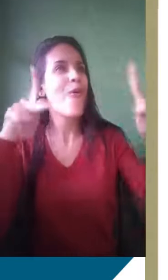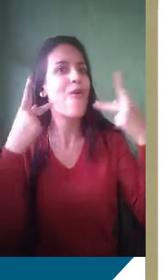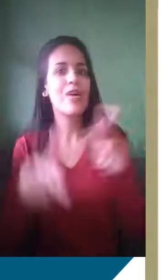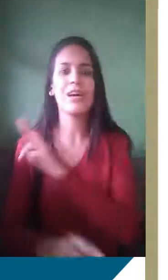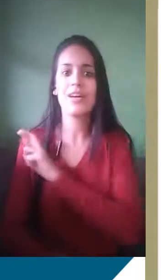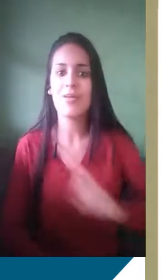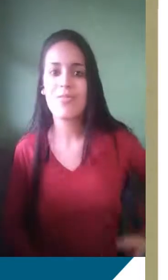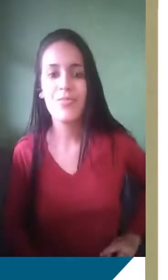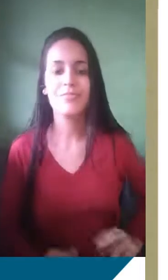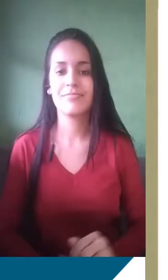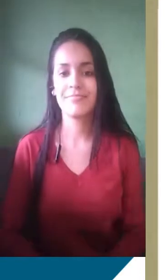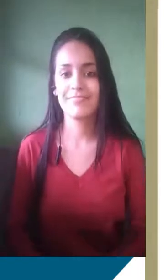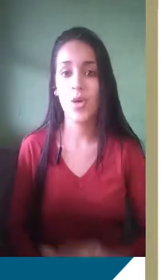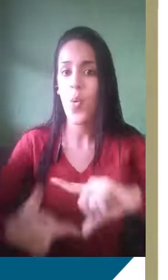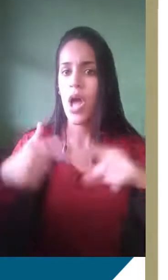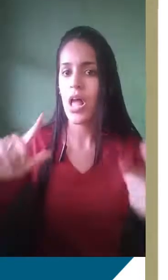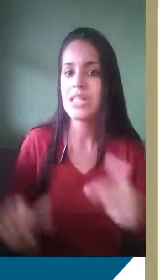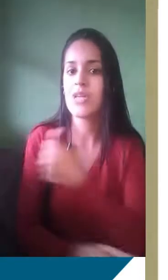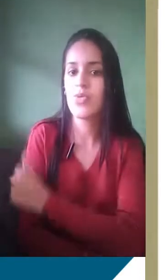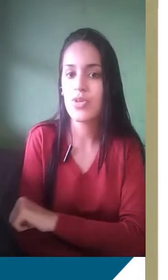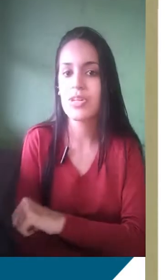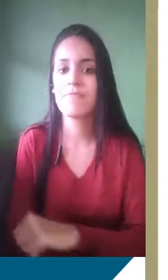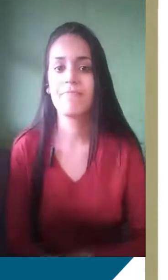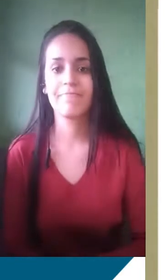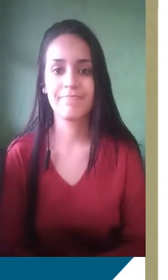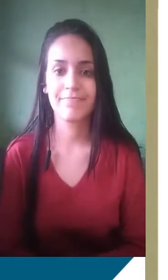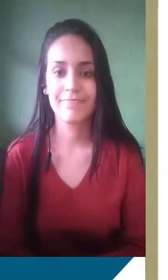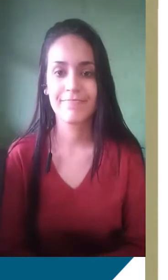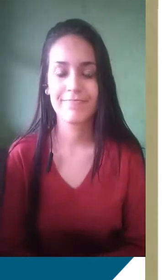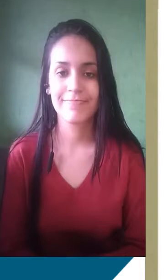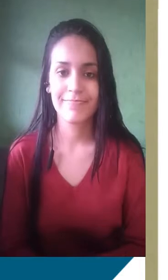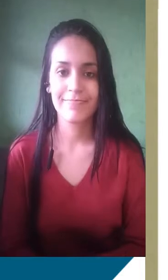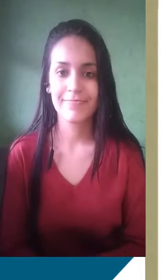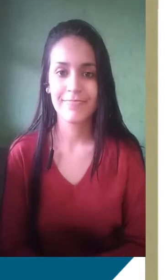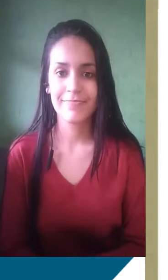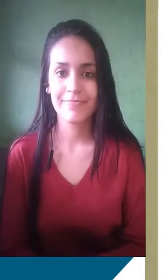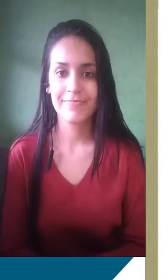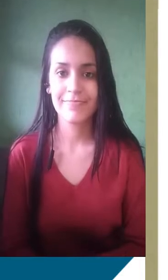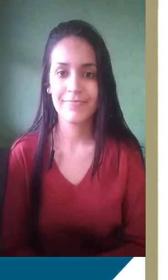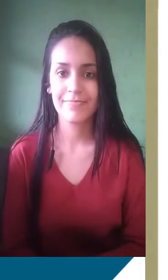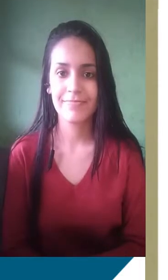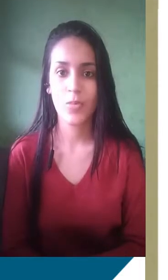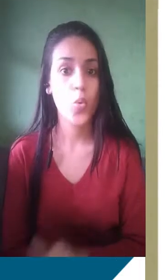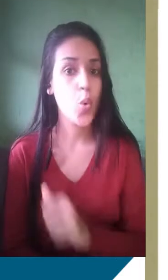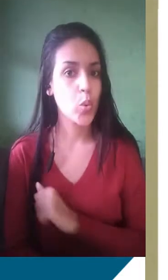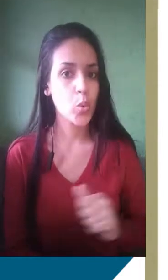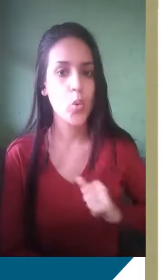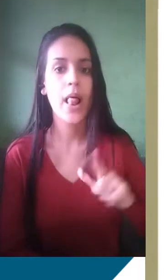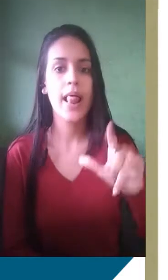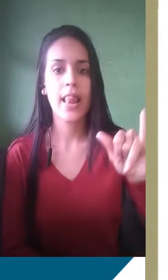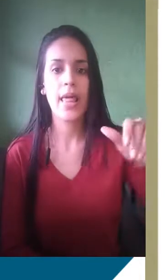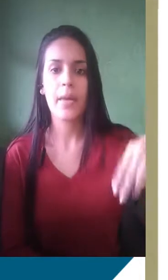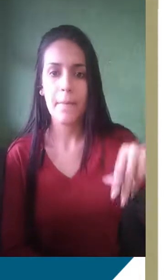de modernização da cidade do Rio de Janeiro, executado pelo prefeito Pereira Passos. Lima Barreto foi um